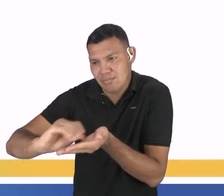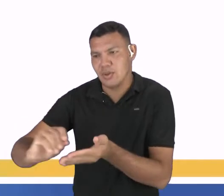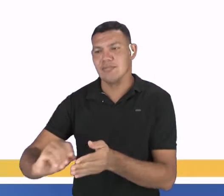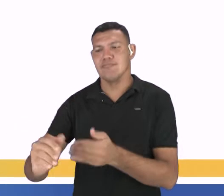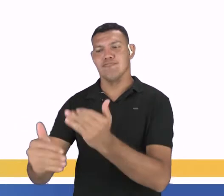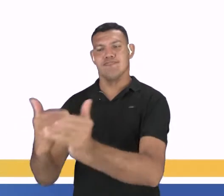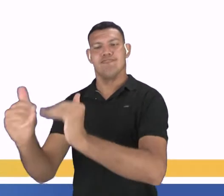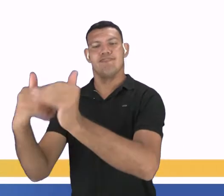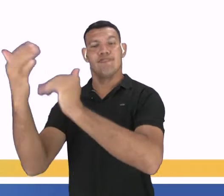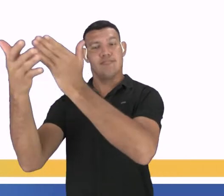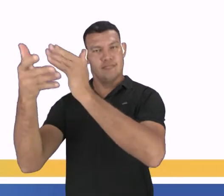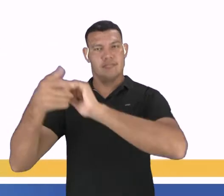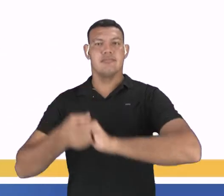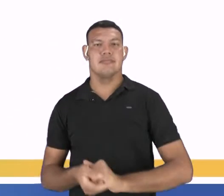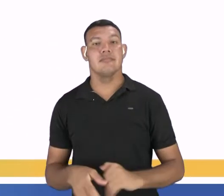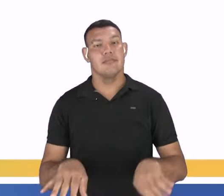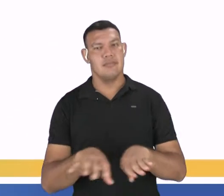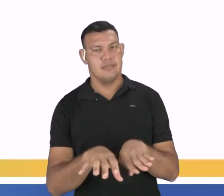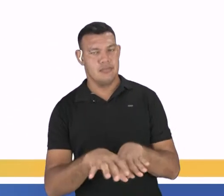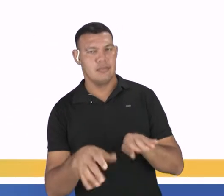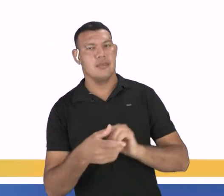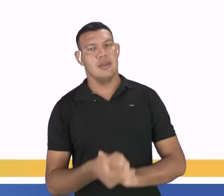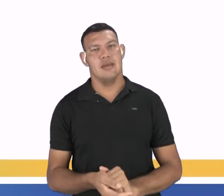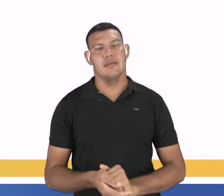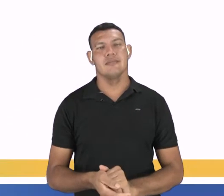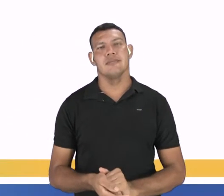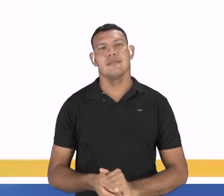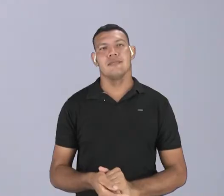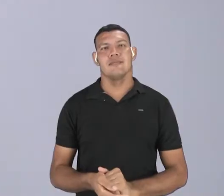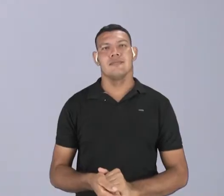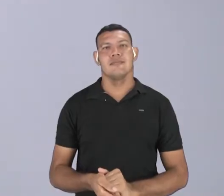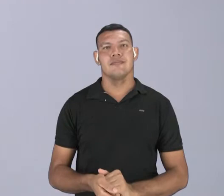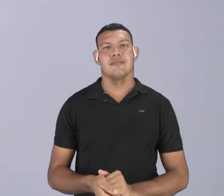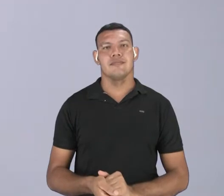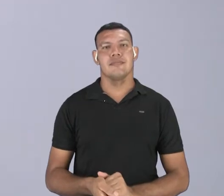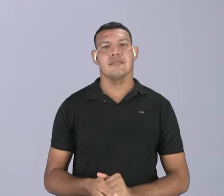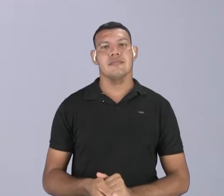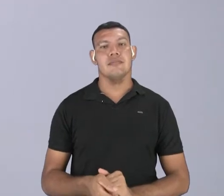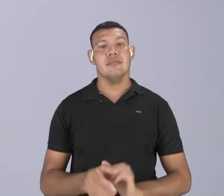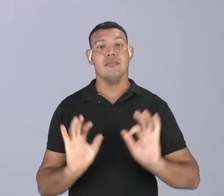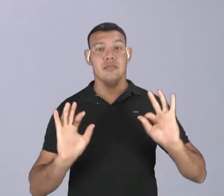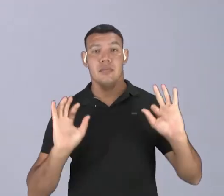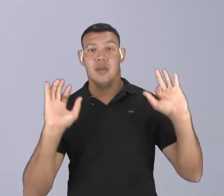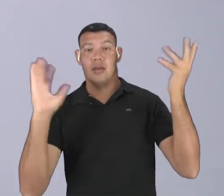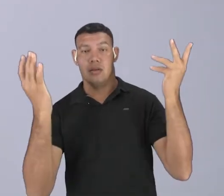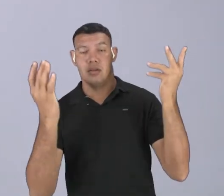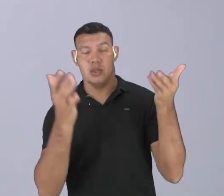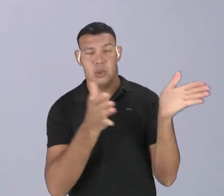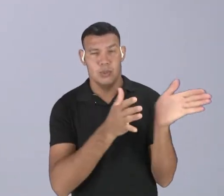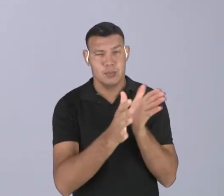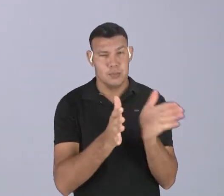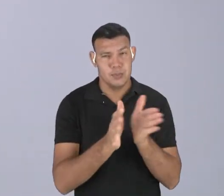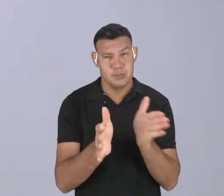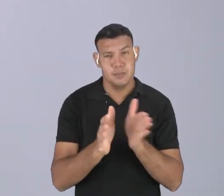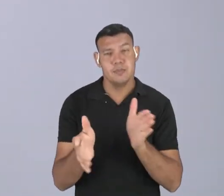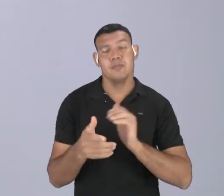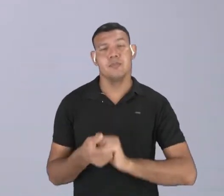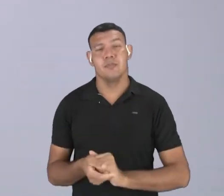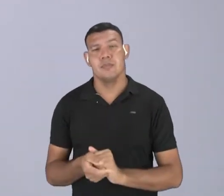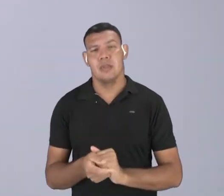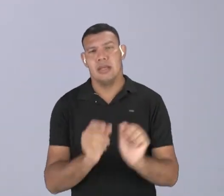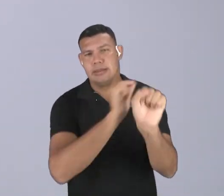absorver a mão de obra excedente, que é uma forma de contenção social, que é o que acontece com os processos de,